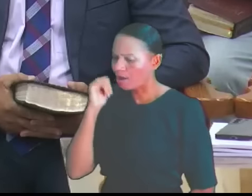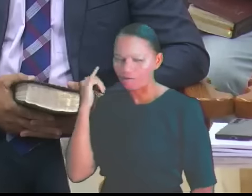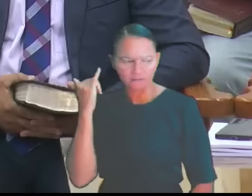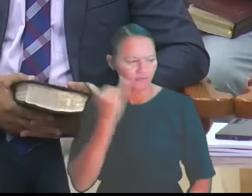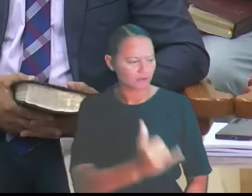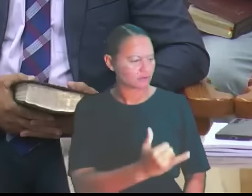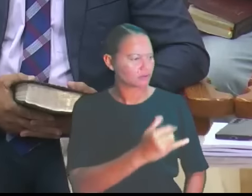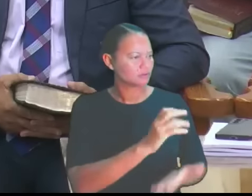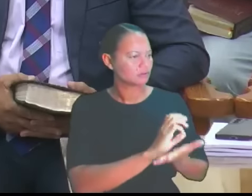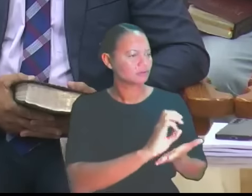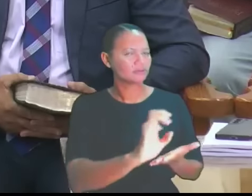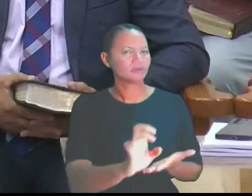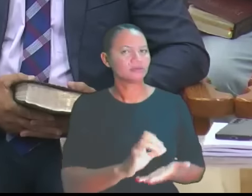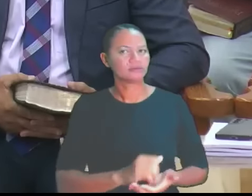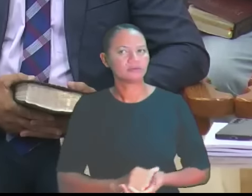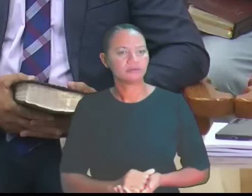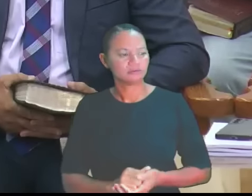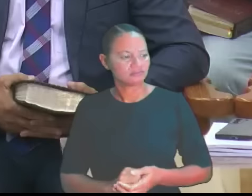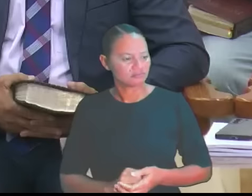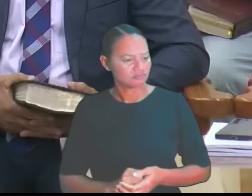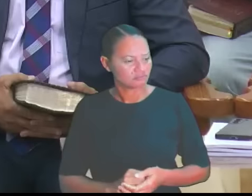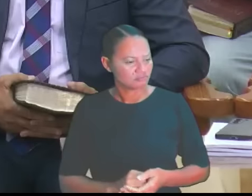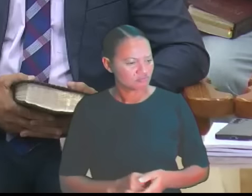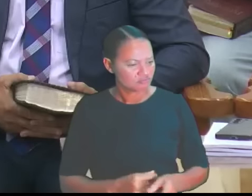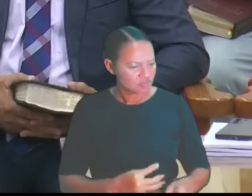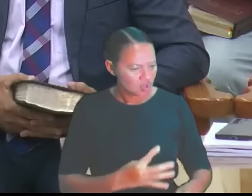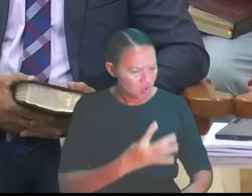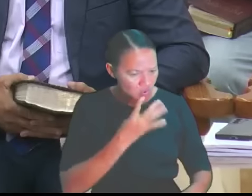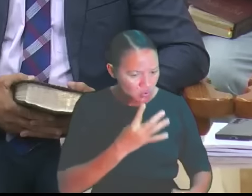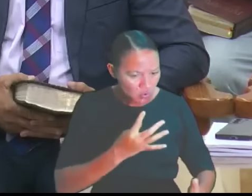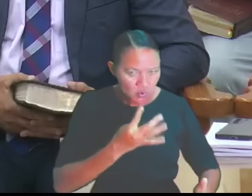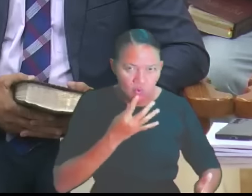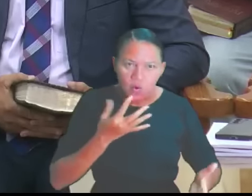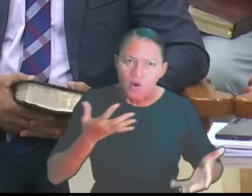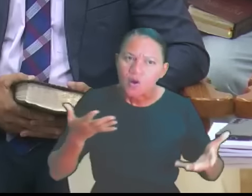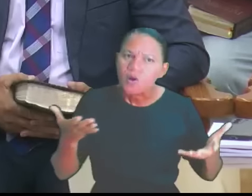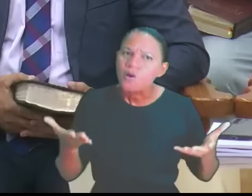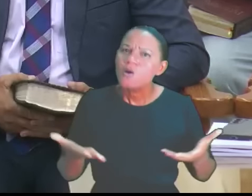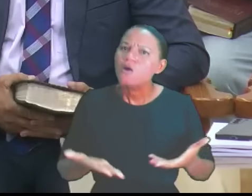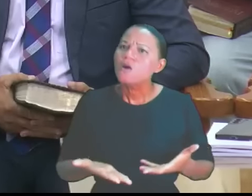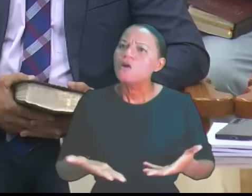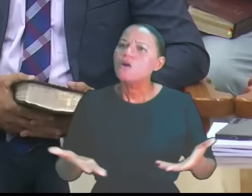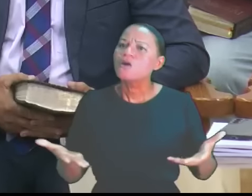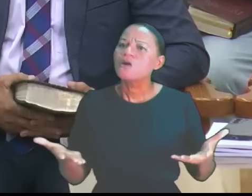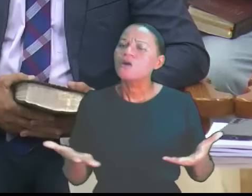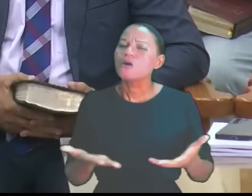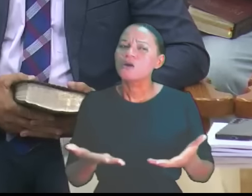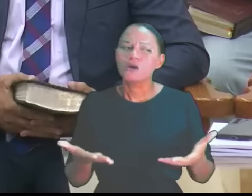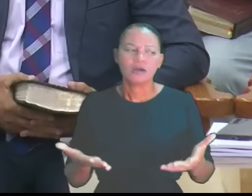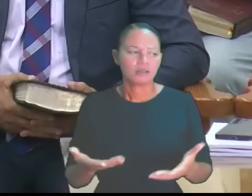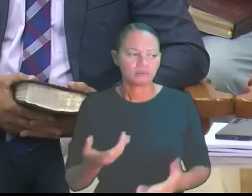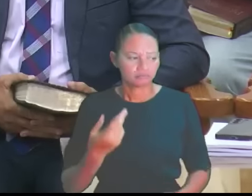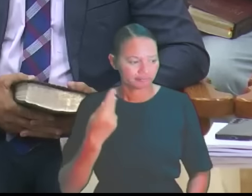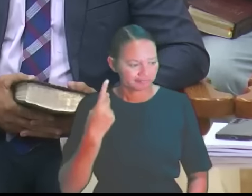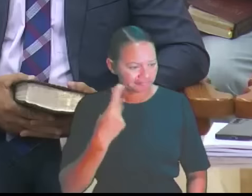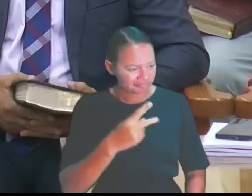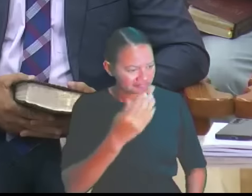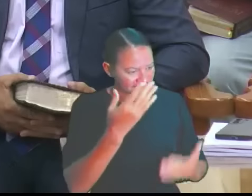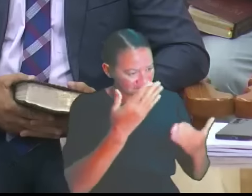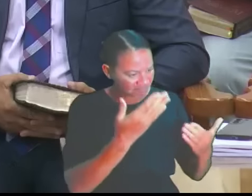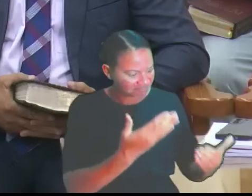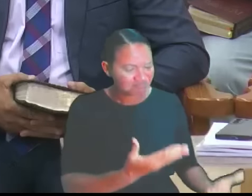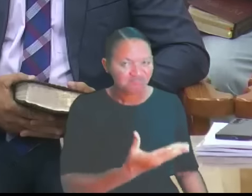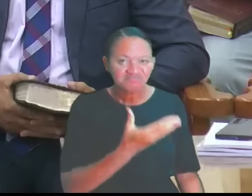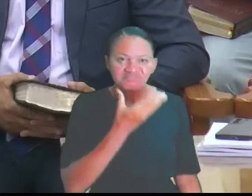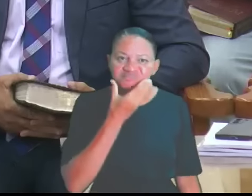Elias, nisto conheço agora. Agora. Que tu és homem